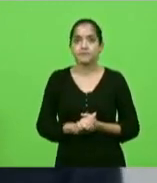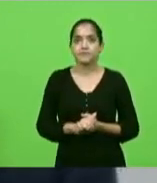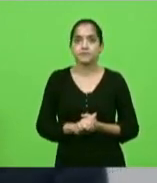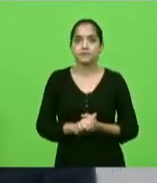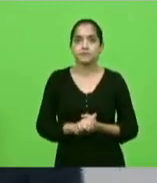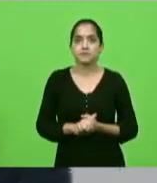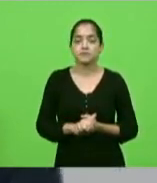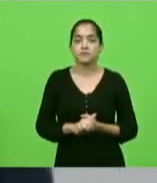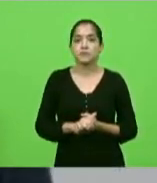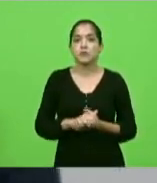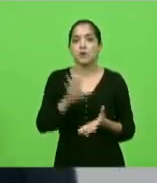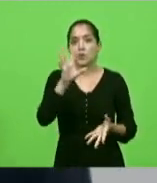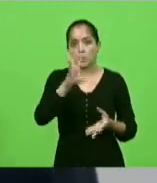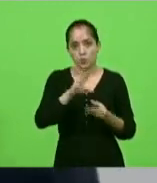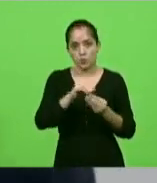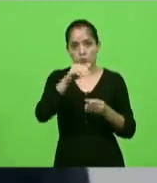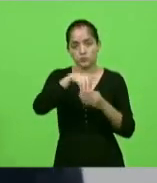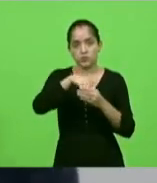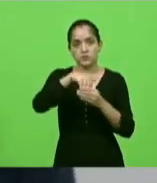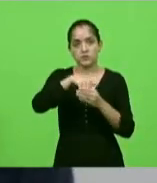Concluo meu voto, senhor presidente.